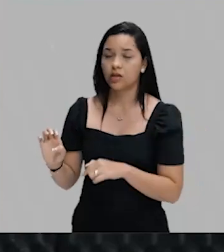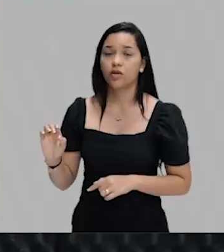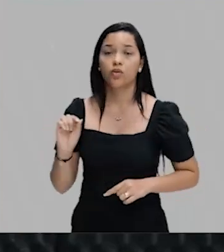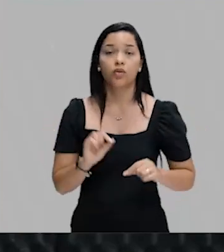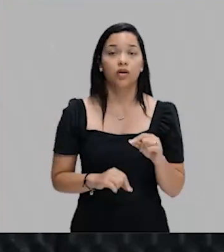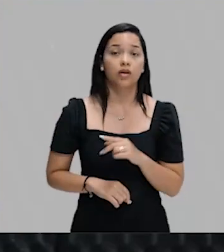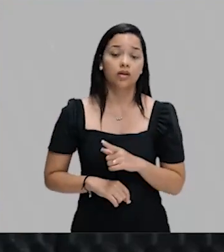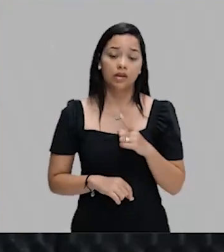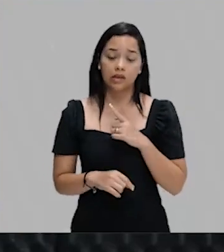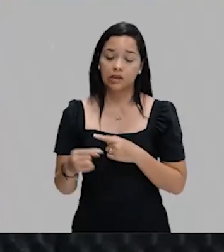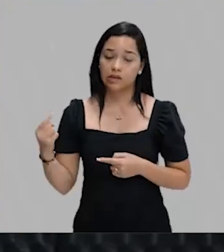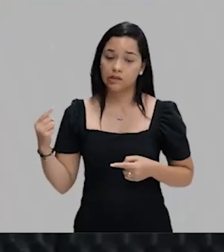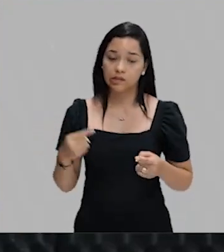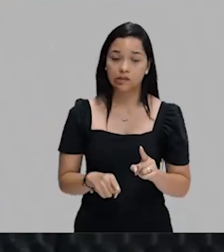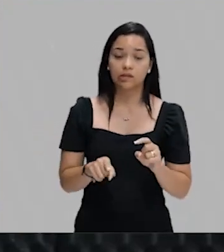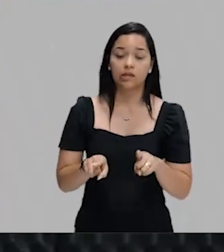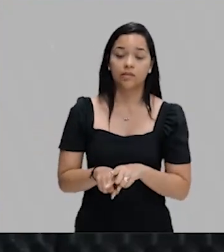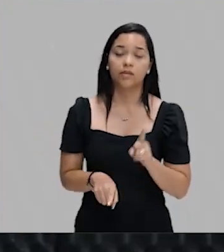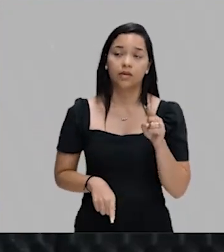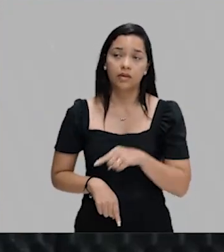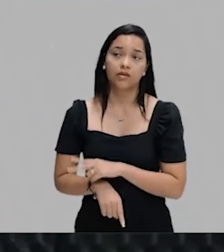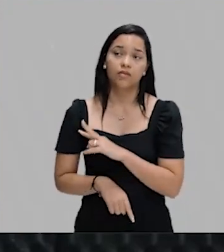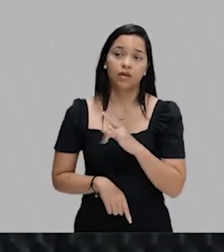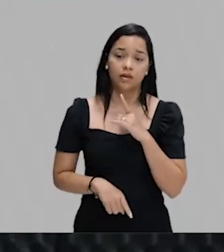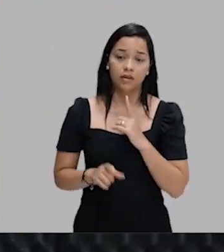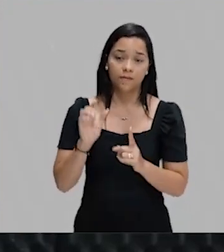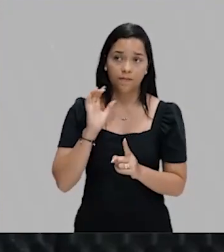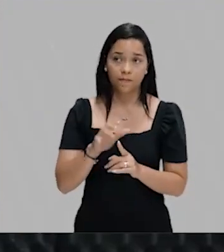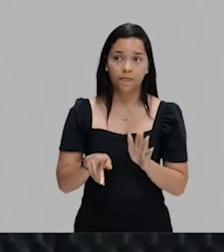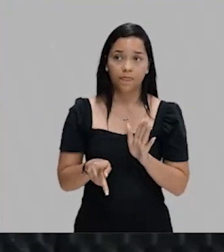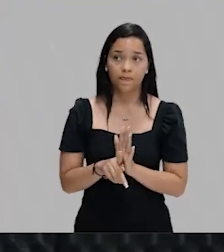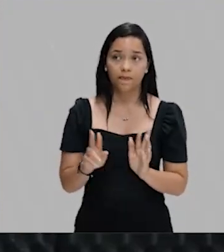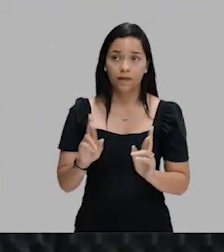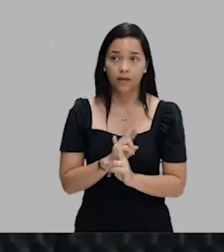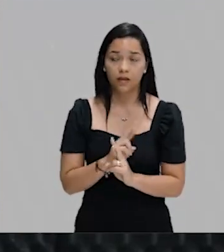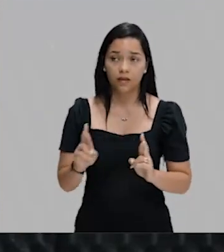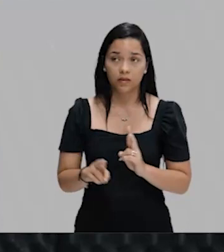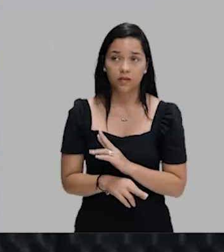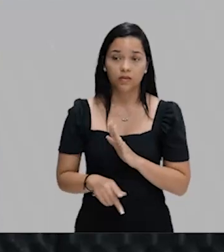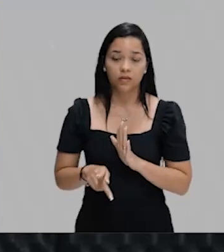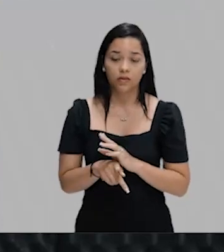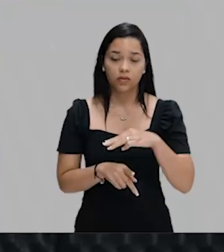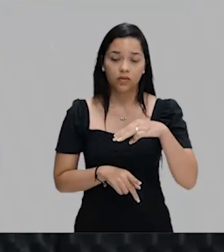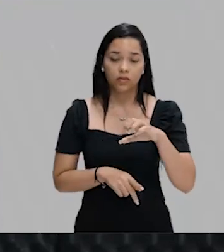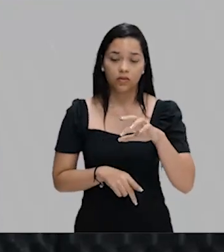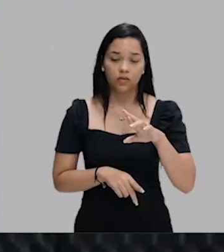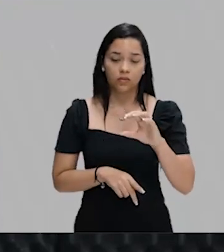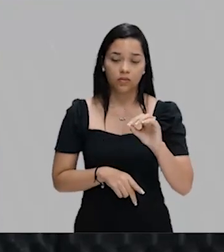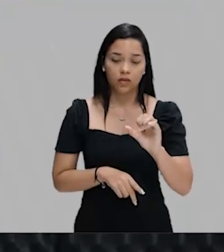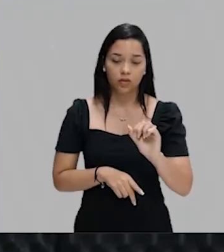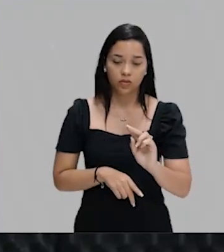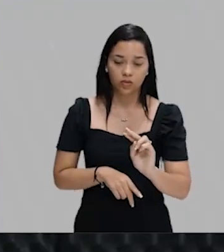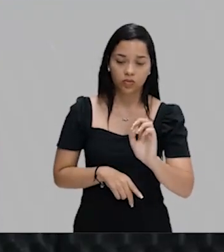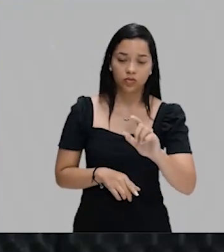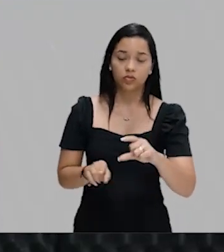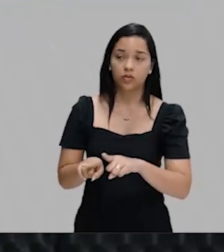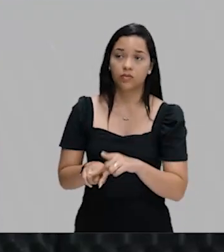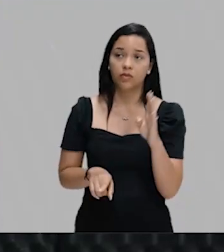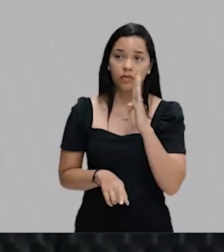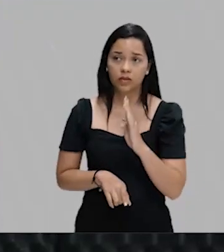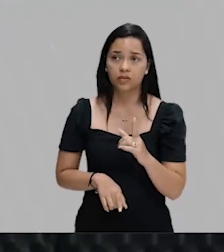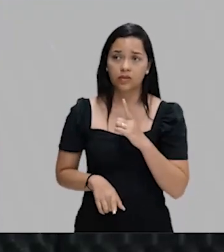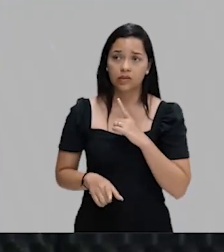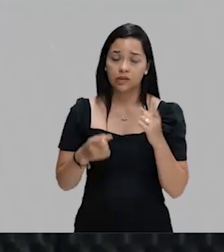vêm tendo atritos, e esses atritos estão influenciando nas relações comerciais do Mercosul. Inclusive, o Brasil já fez